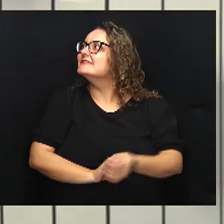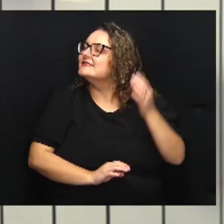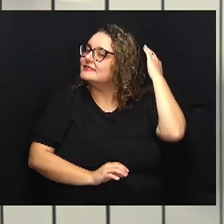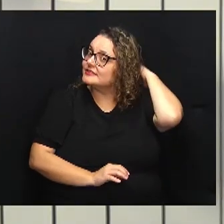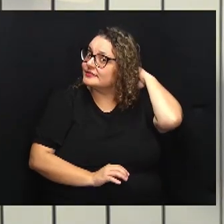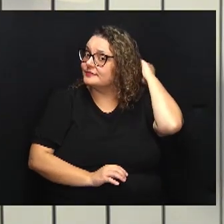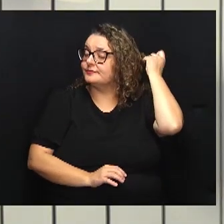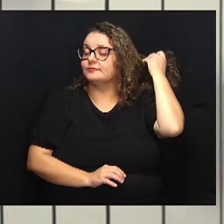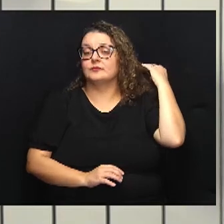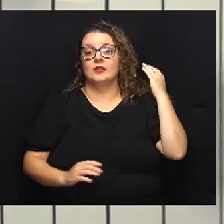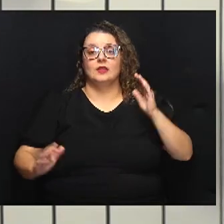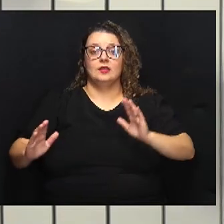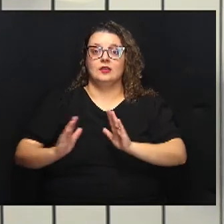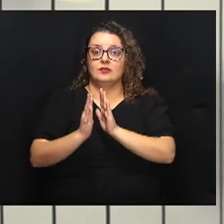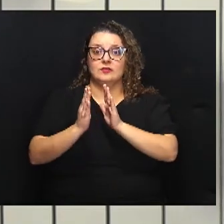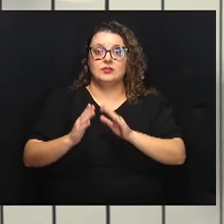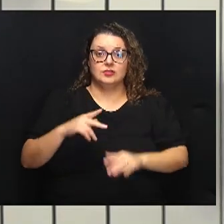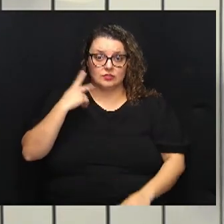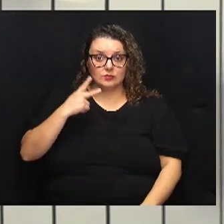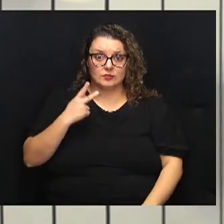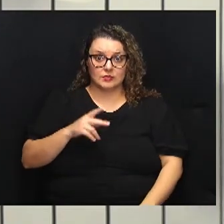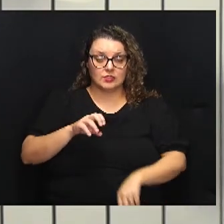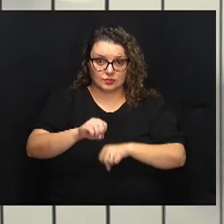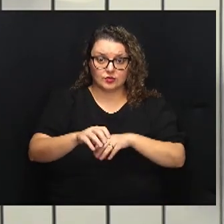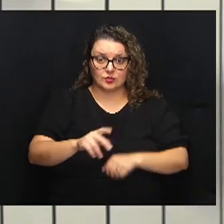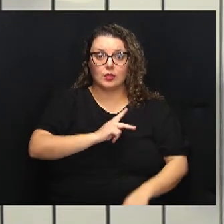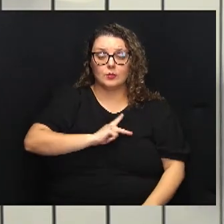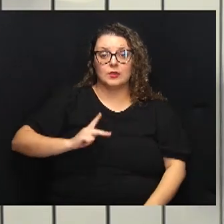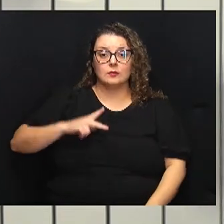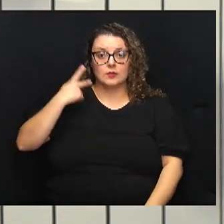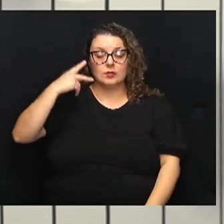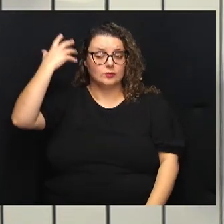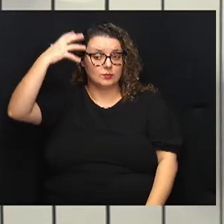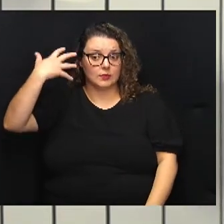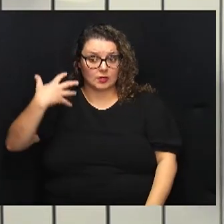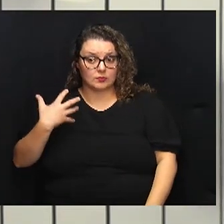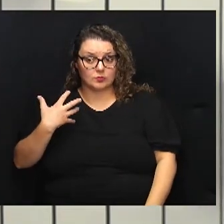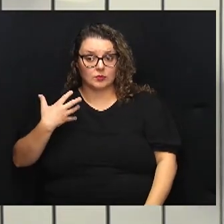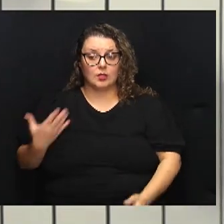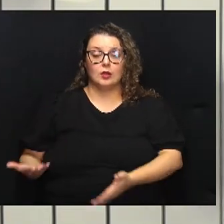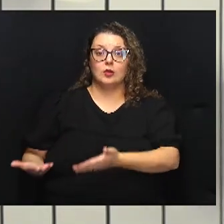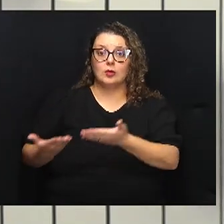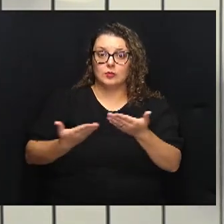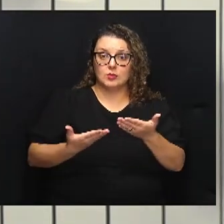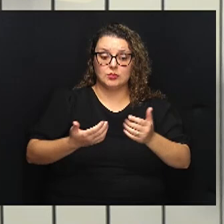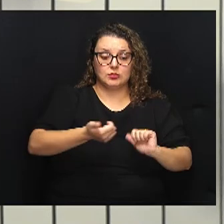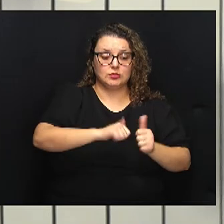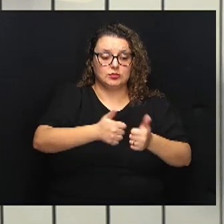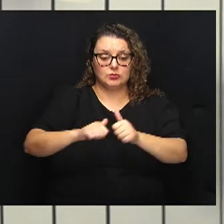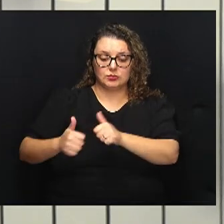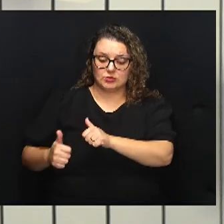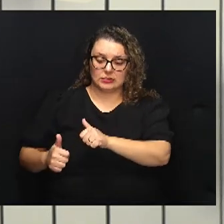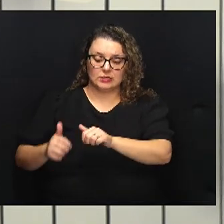Frente Parlamentar da Educação, presidida pela vereadora Guida Calisto, apresentou o balanço das